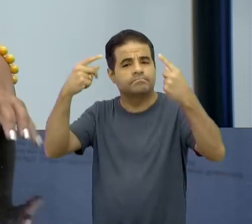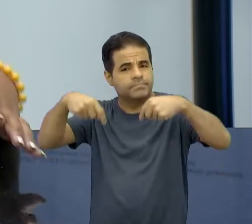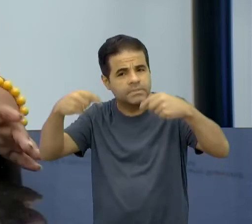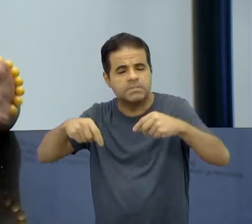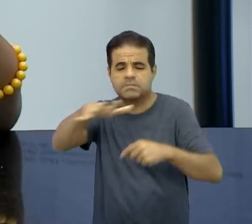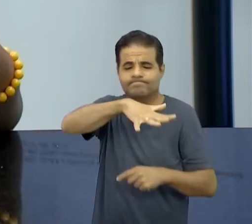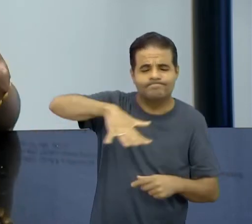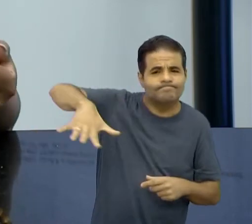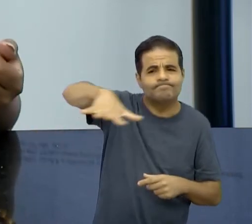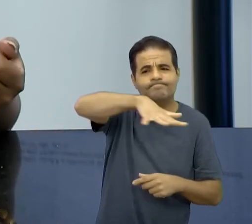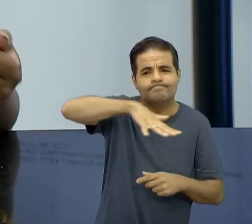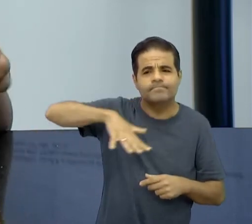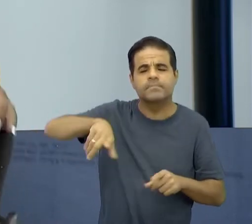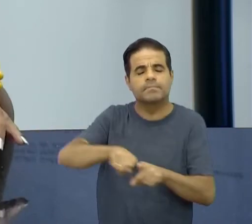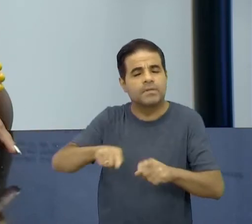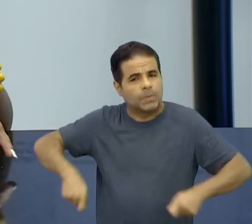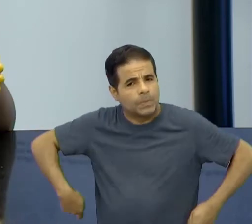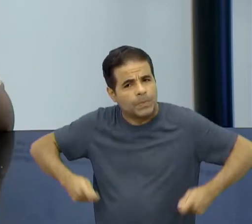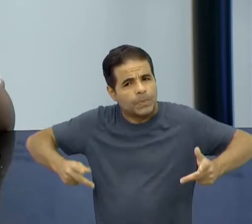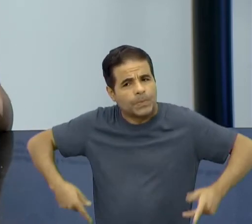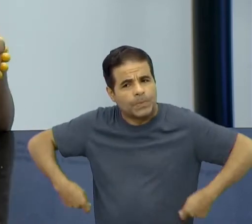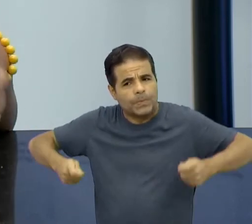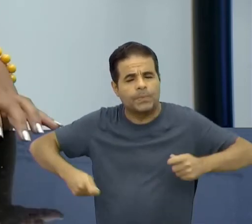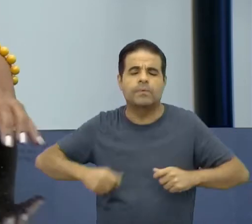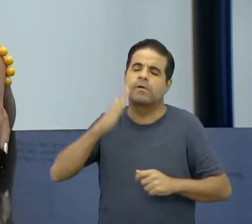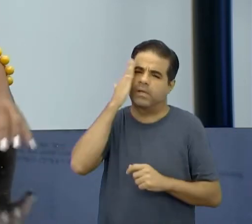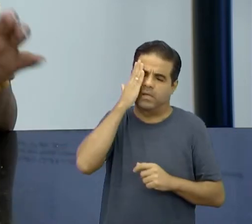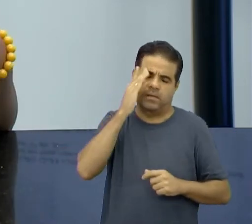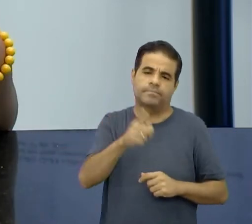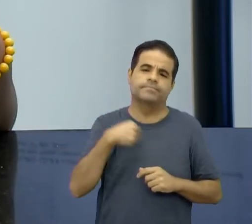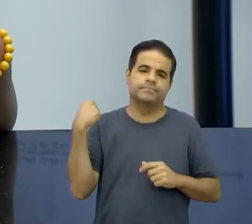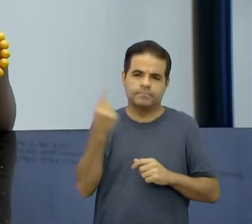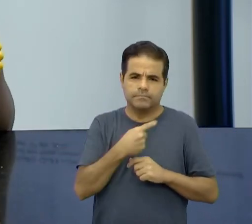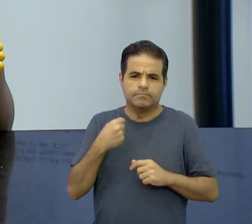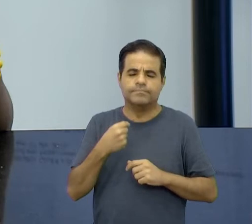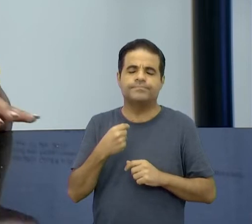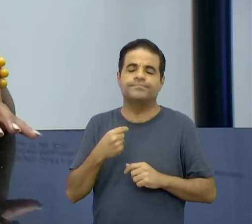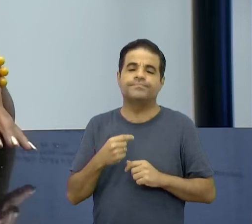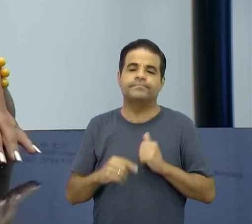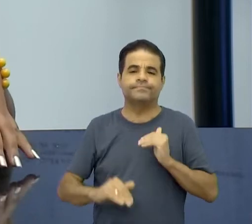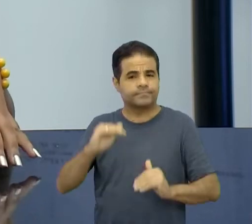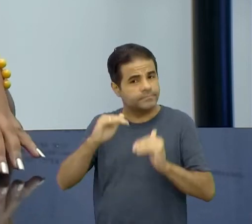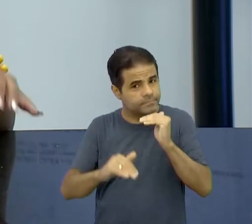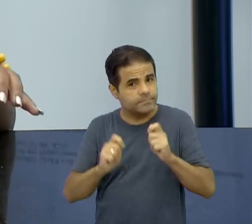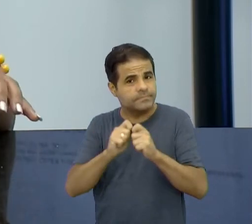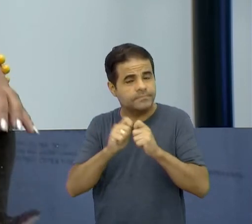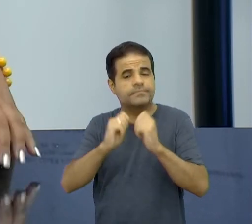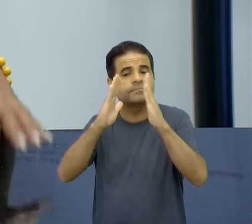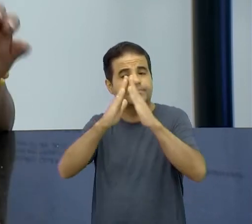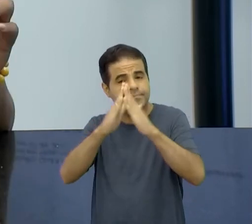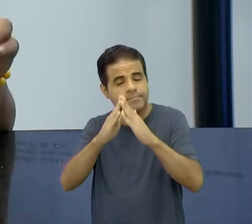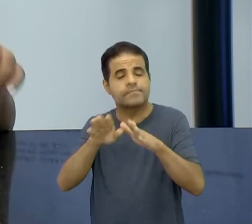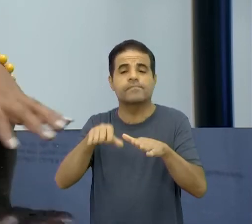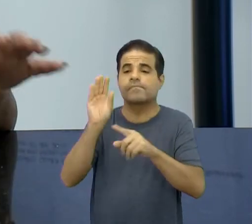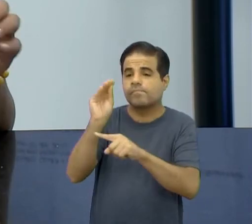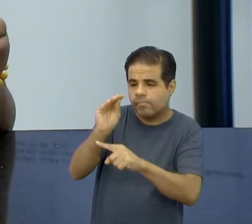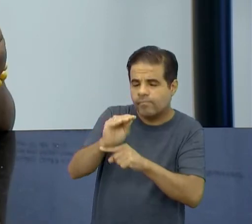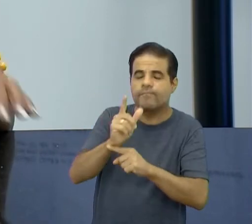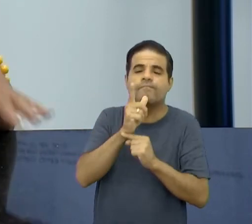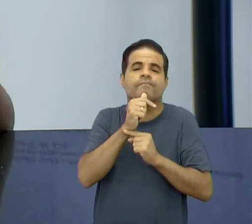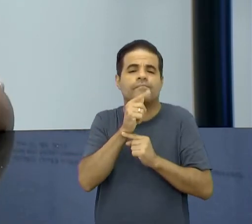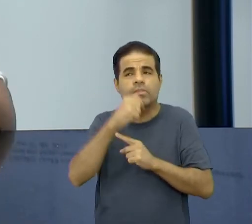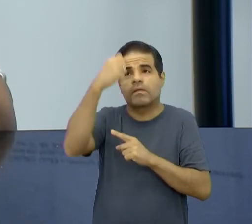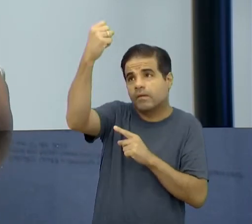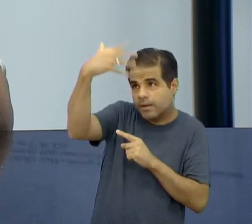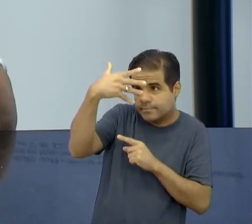do meio ambiente e também nos nossos gastos. Eles sabem da média. Por exemplo, então eles sabem que tem que fazer em casa o cuidado com a água, com